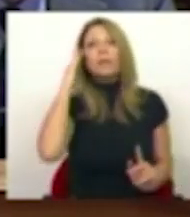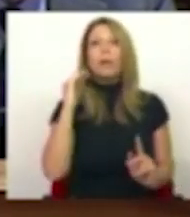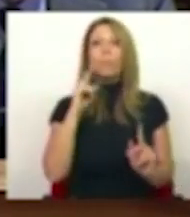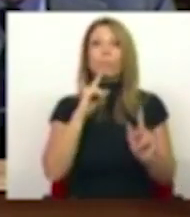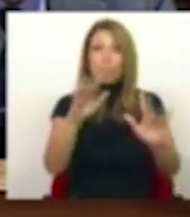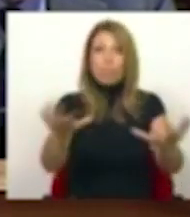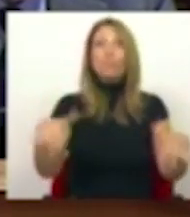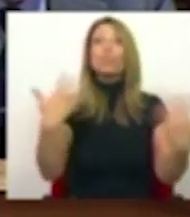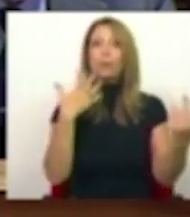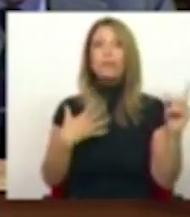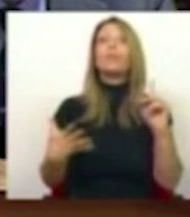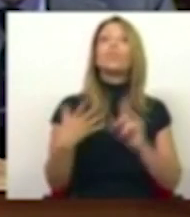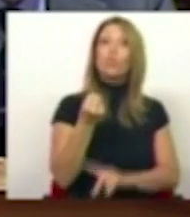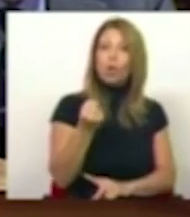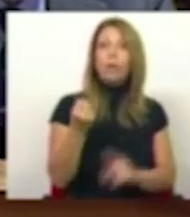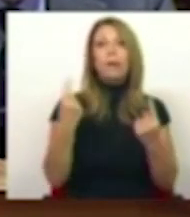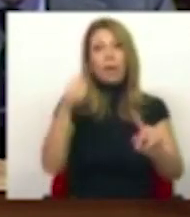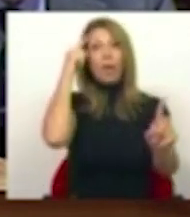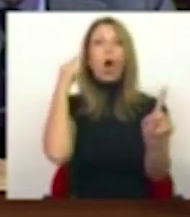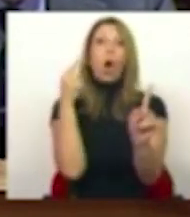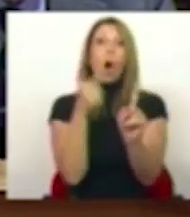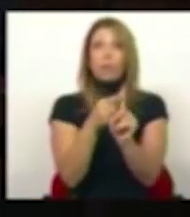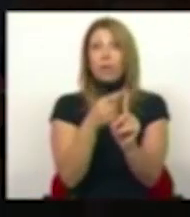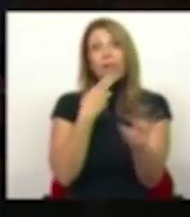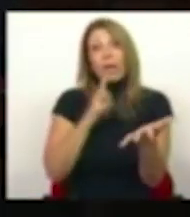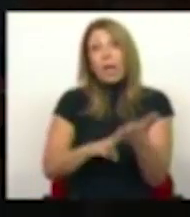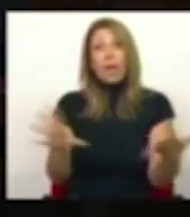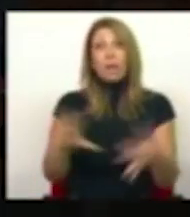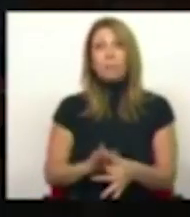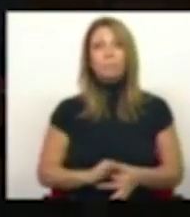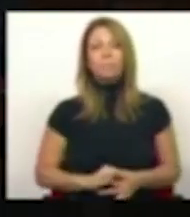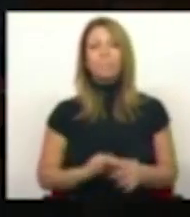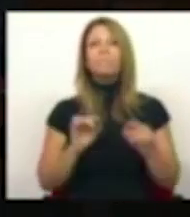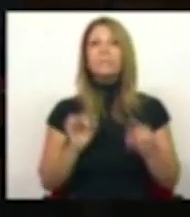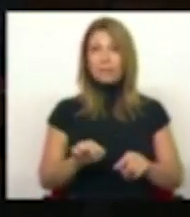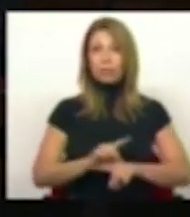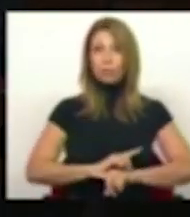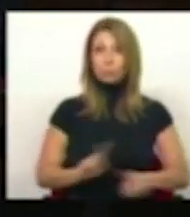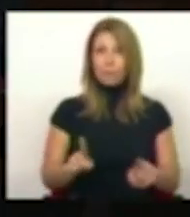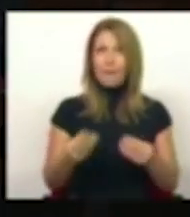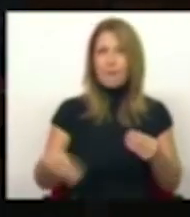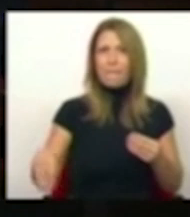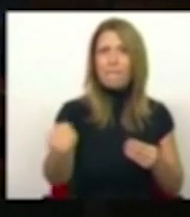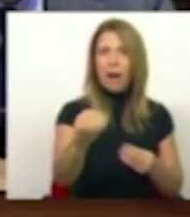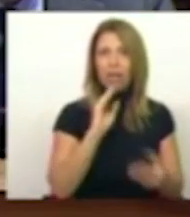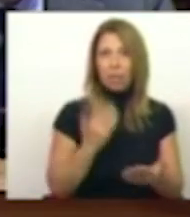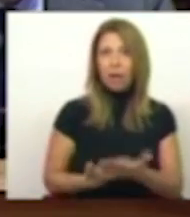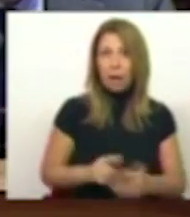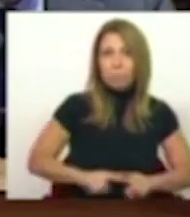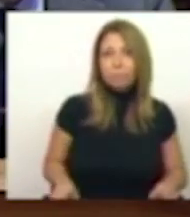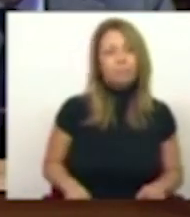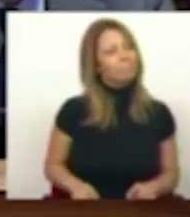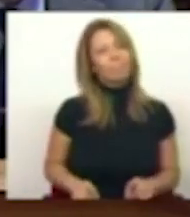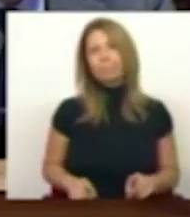possível alcançar e termos como objetivo realista. Isto impede que isso vá mais longe? Não, porque os